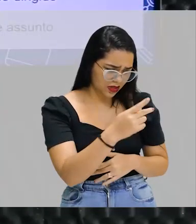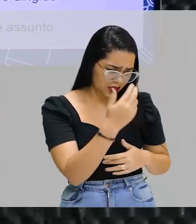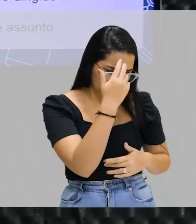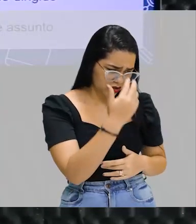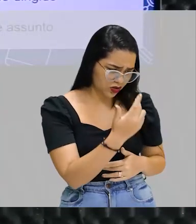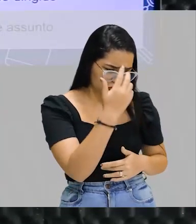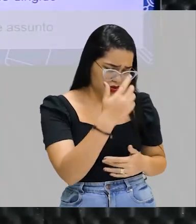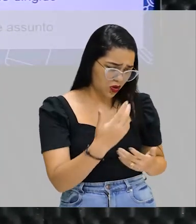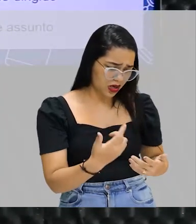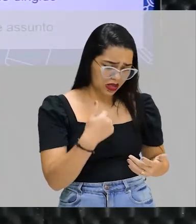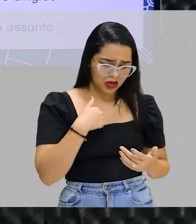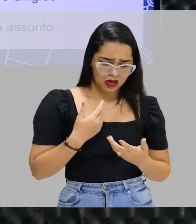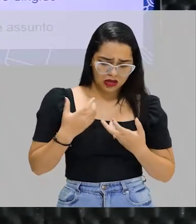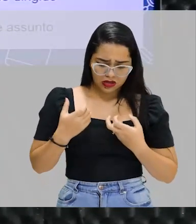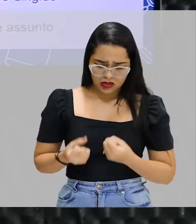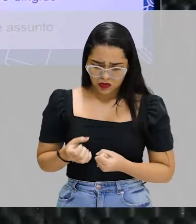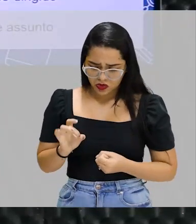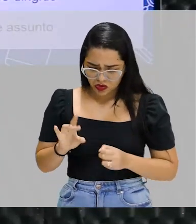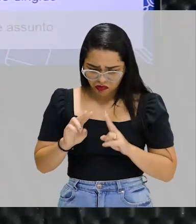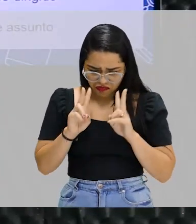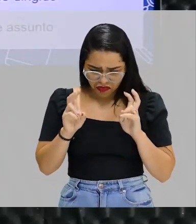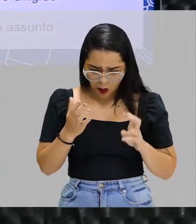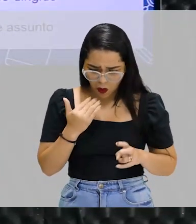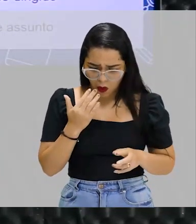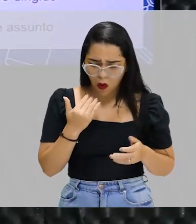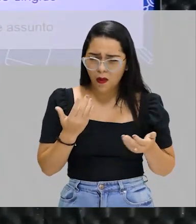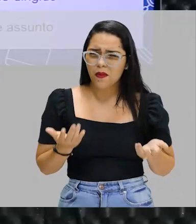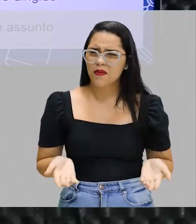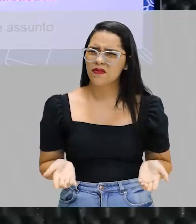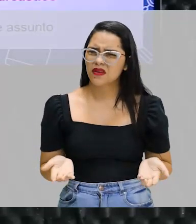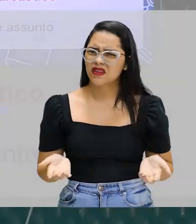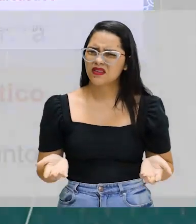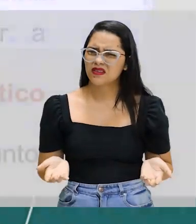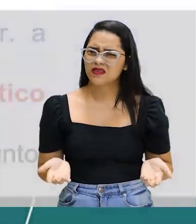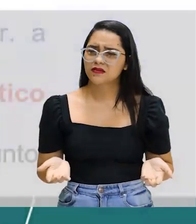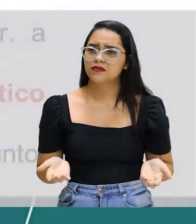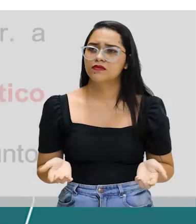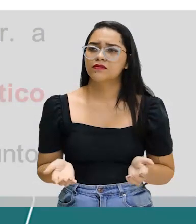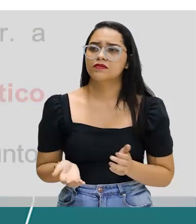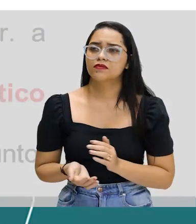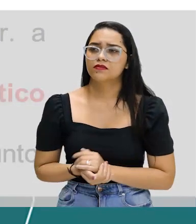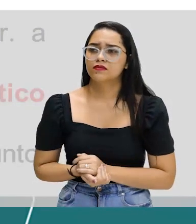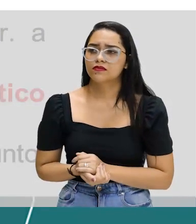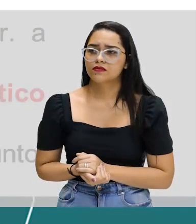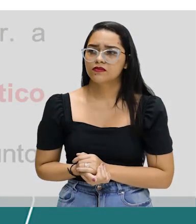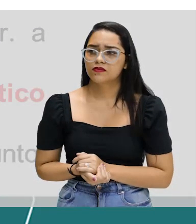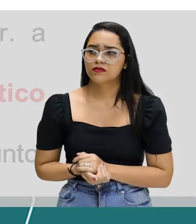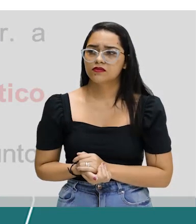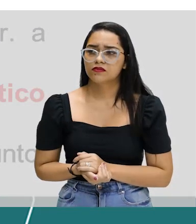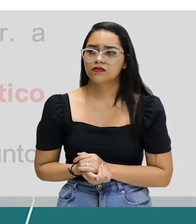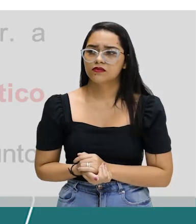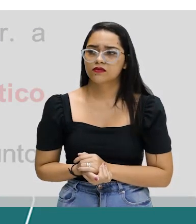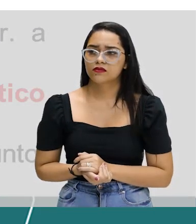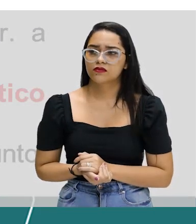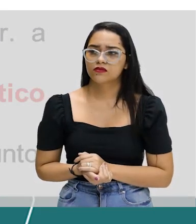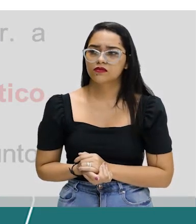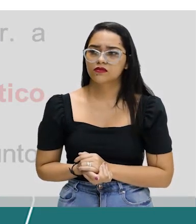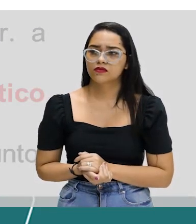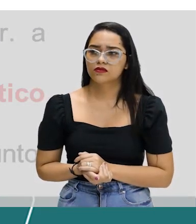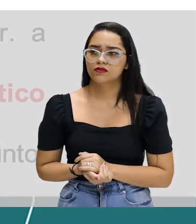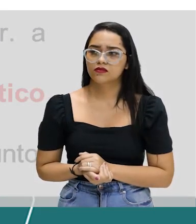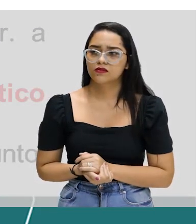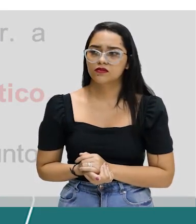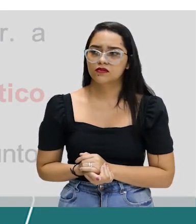da história do personagem, e ela recebe uma pergunta tão limitada, focada na questão da condição